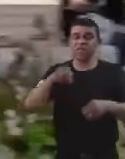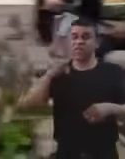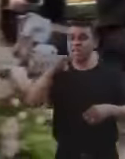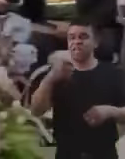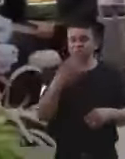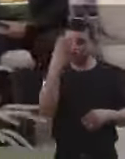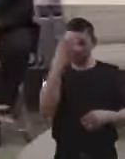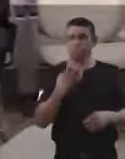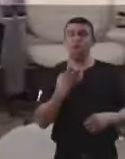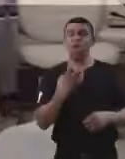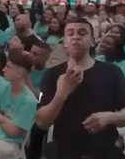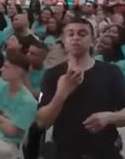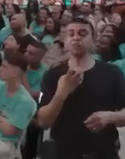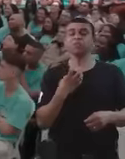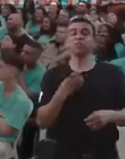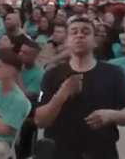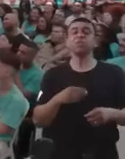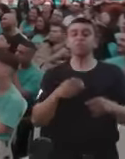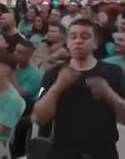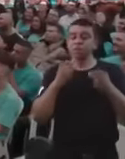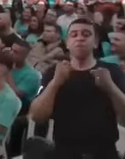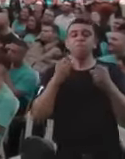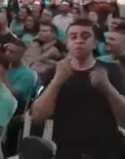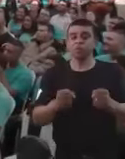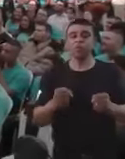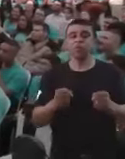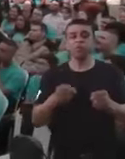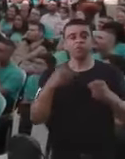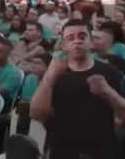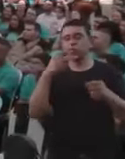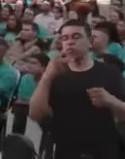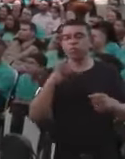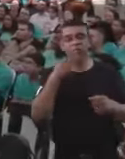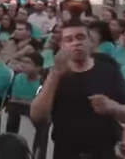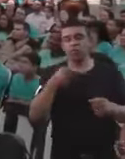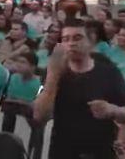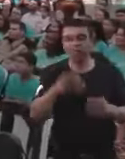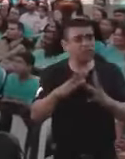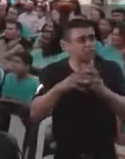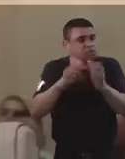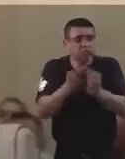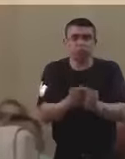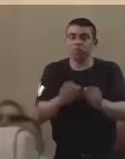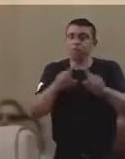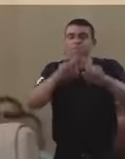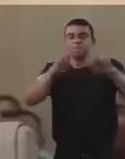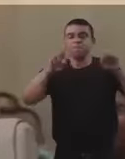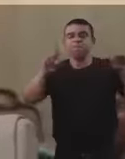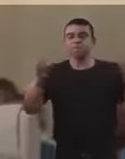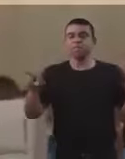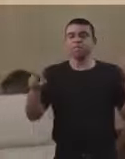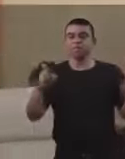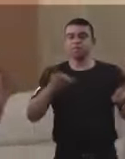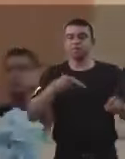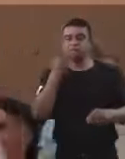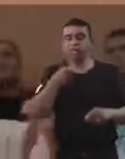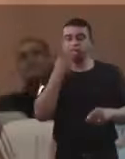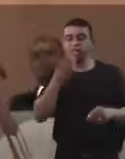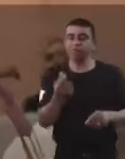Pode falar de qualquer coisa. Falou de dinheiro, o Satanás atribula o cabra do culto. Porque